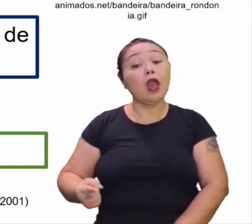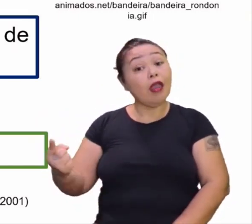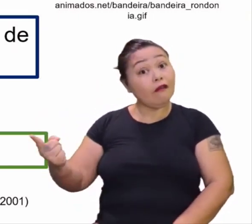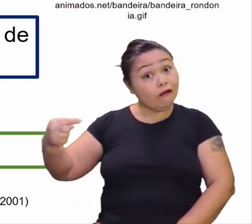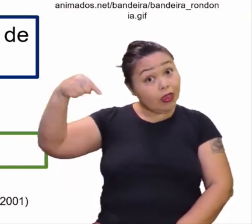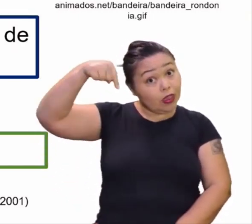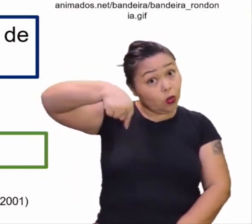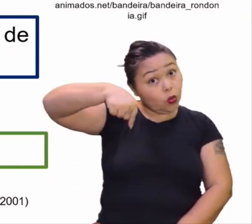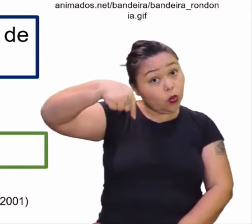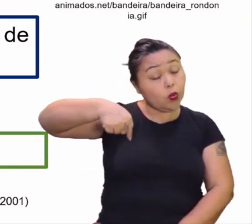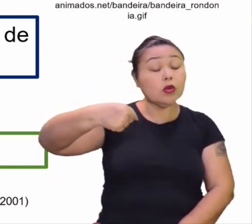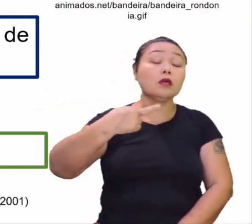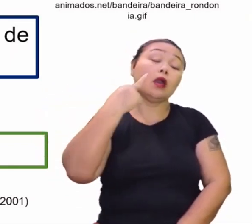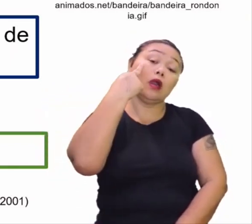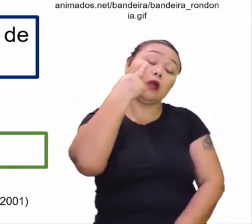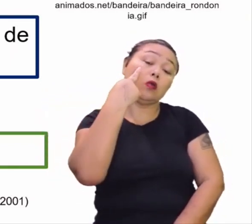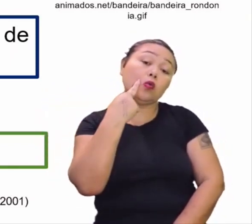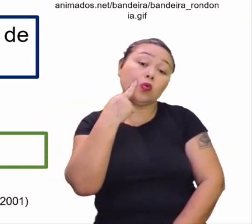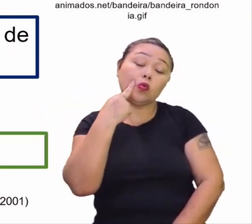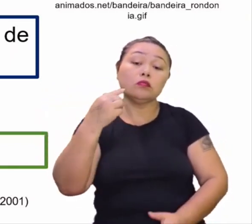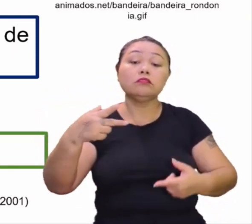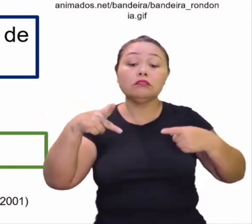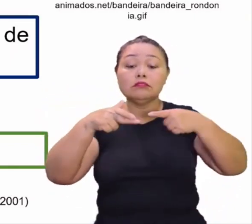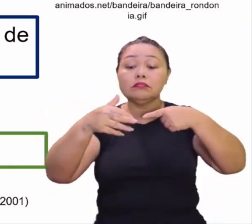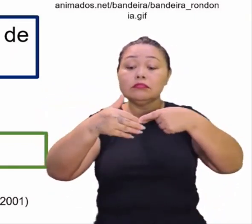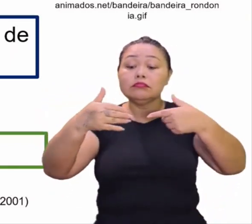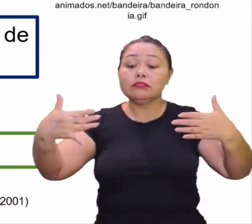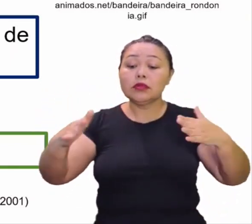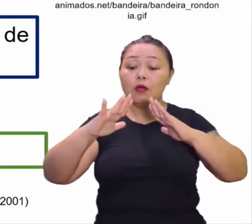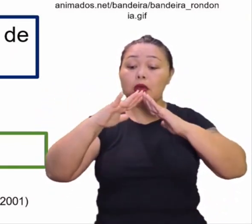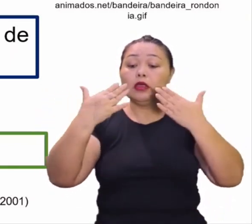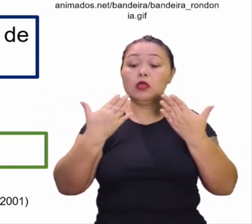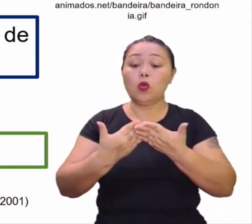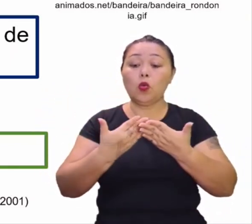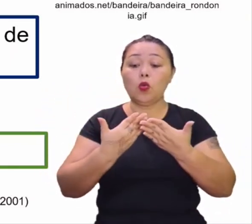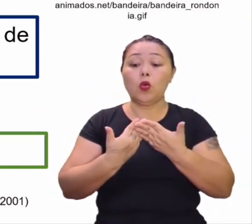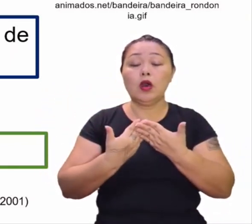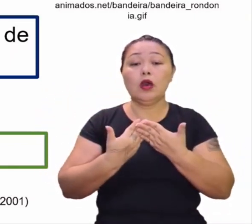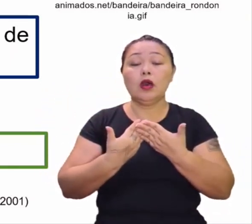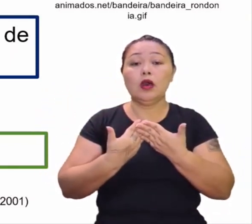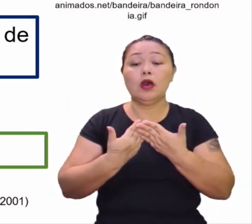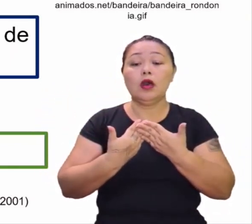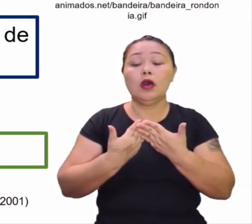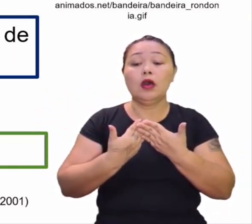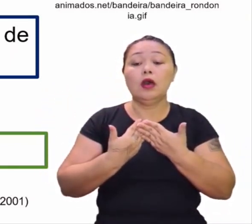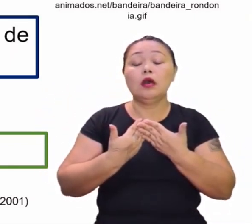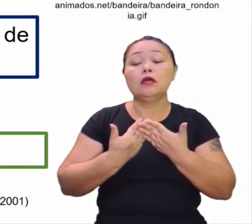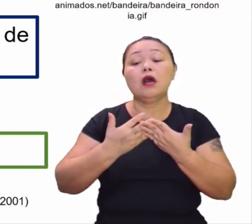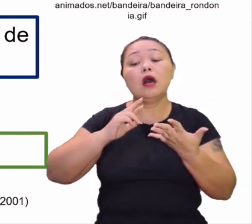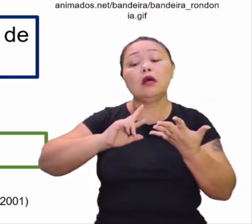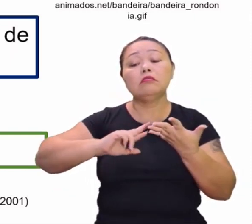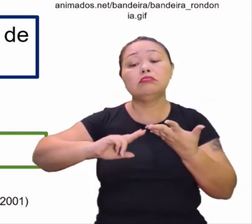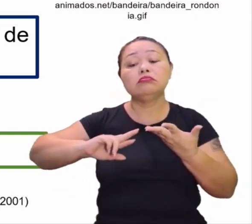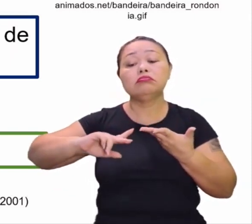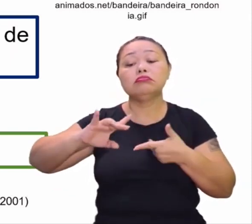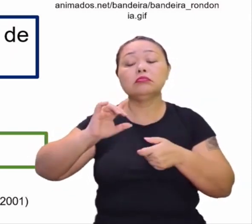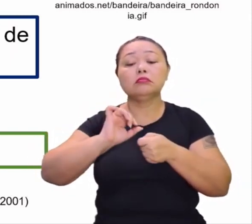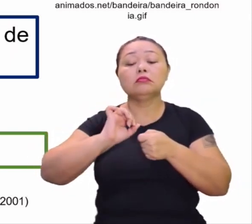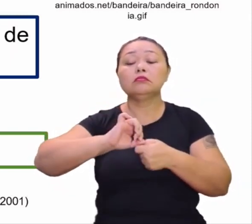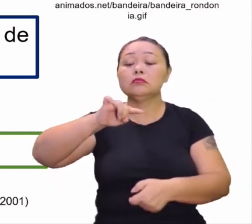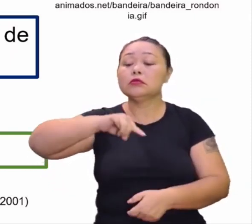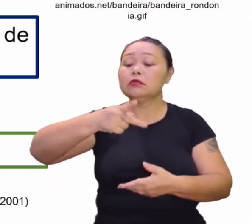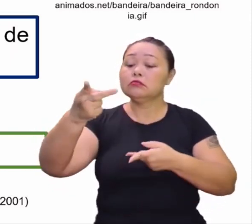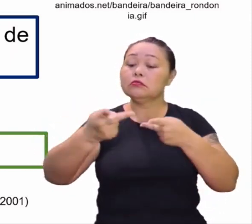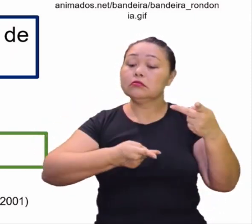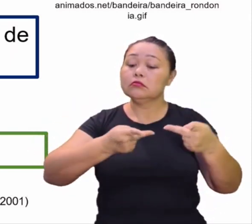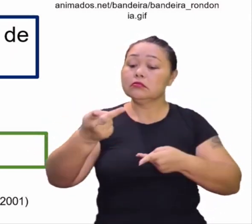veio aqui em Rondônia, ele inaugurou uma escola, ele inaugurou vários projetos que tinham